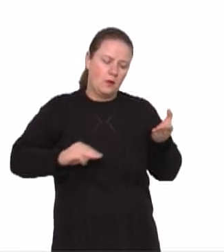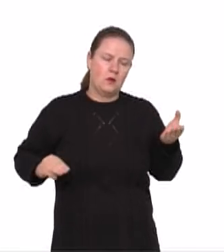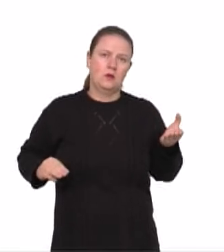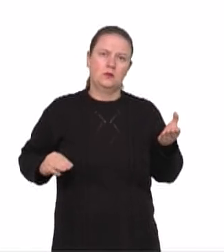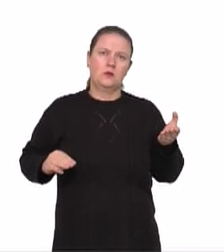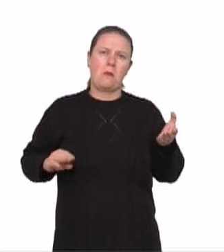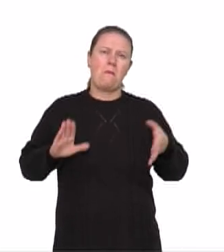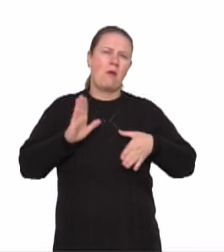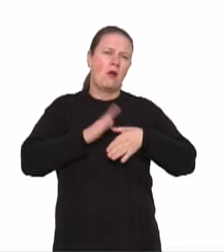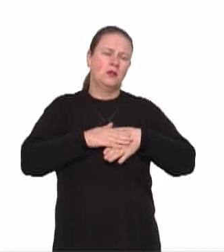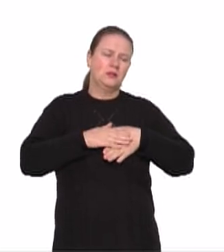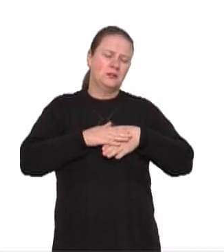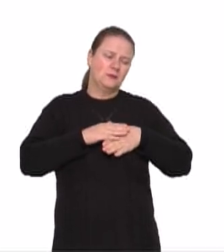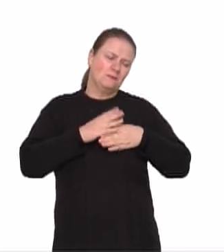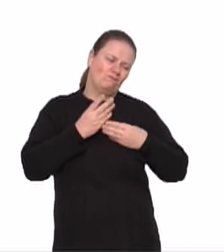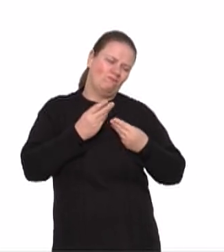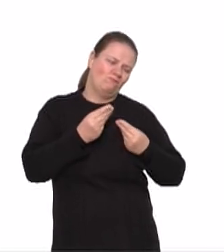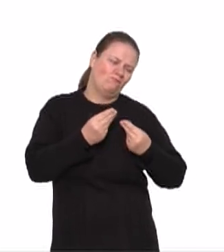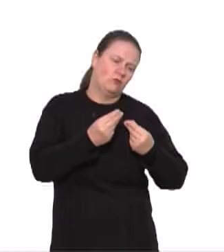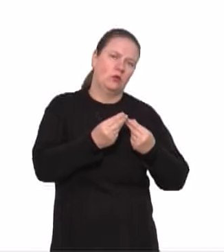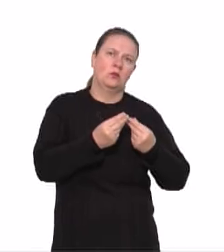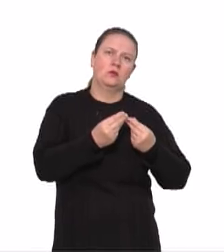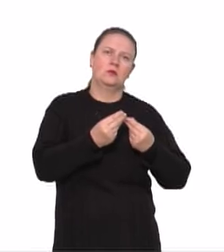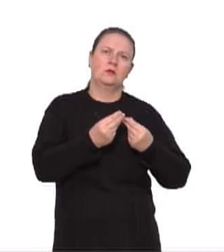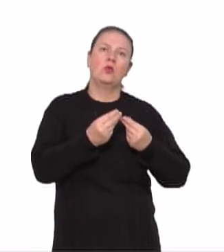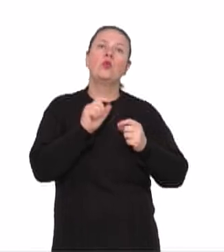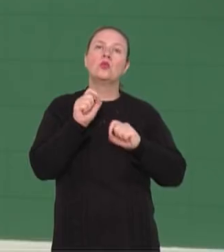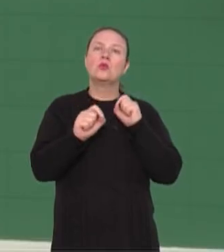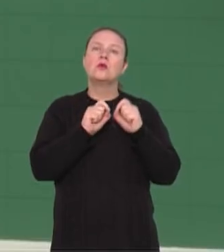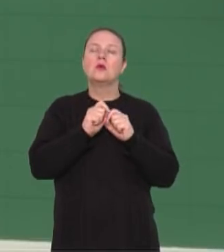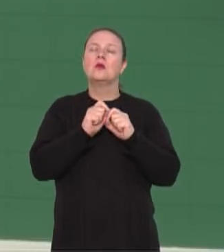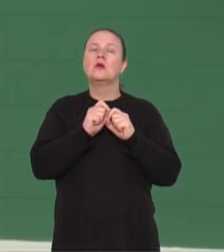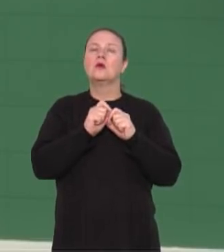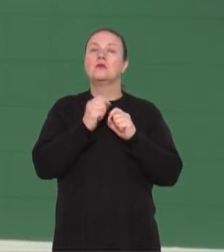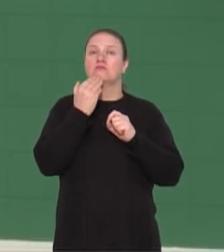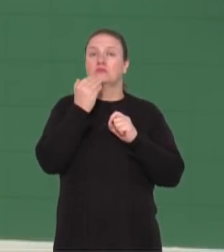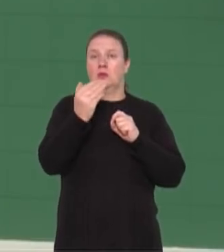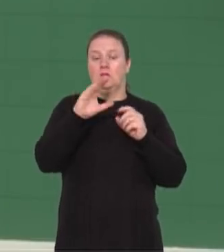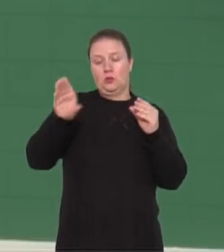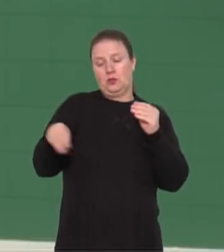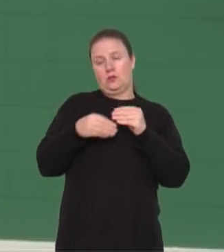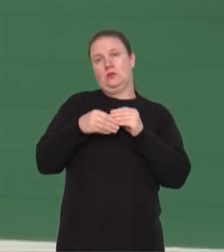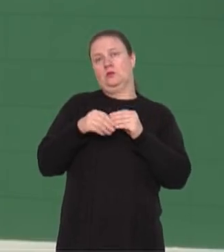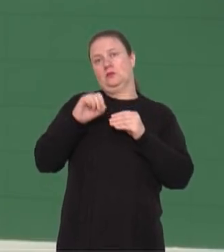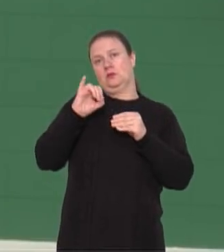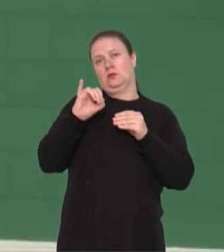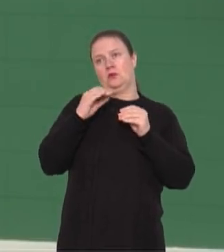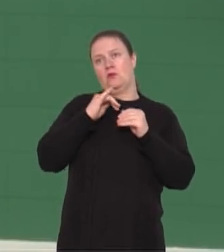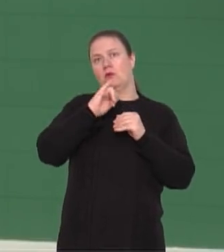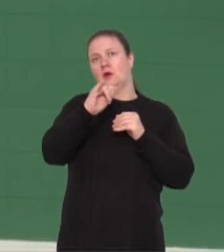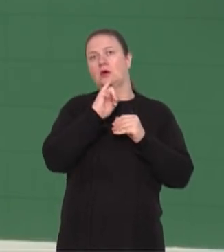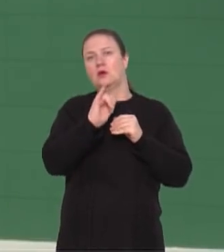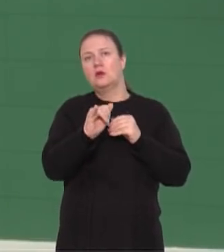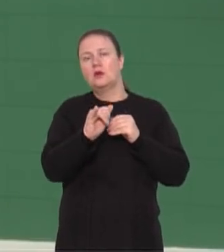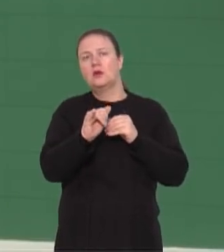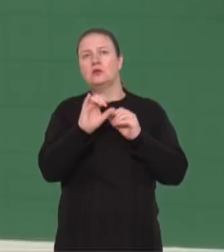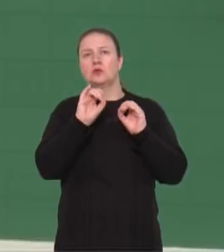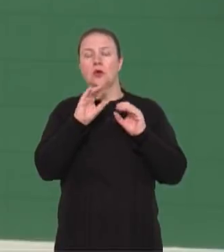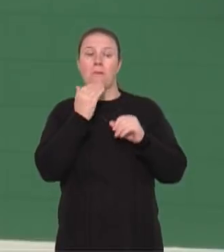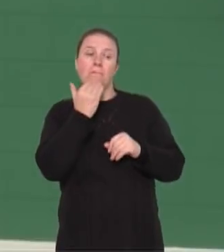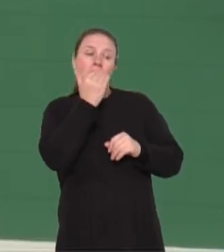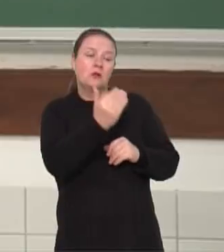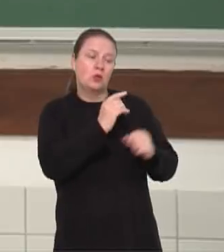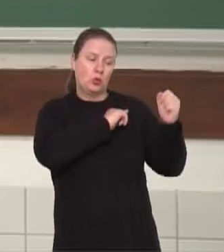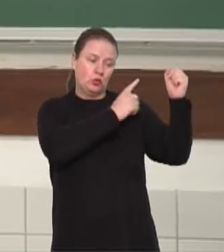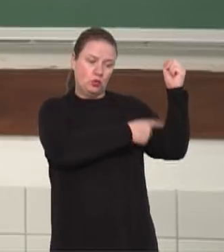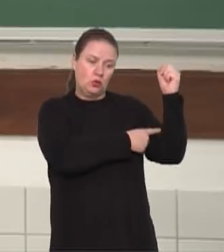verbo usar é transitivo direto? Sim, porque ele pede complemento. Se eu só disser, solicitou às